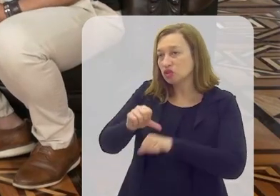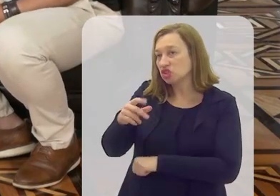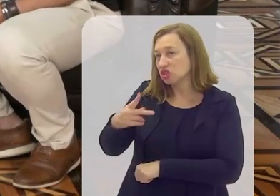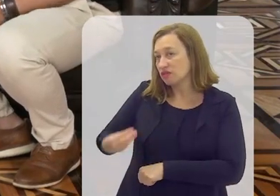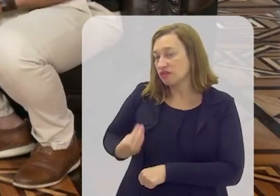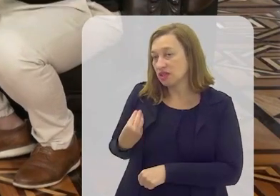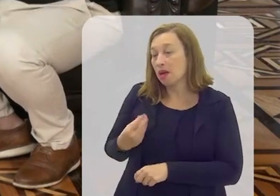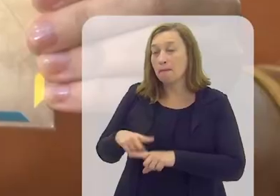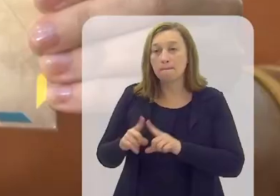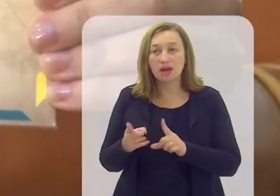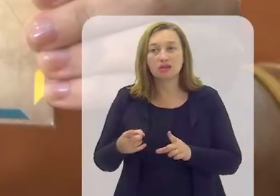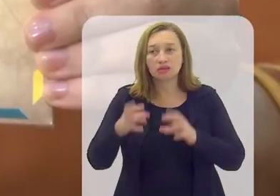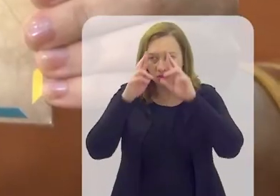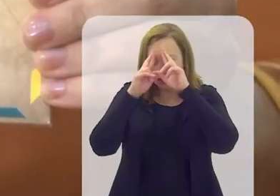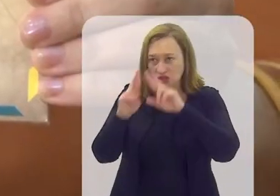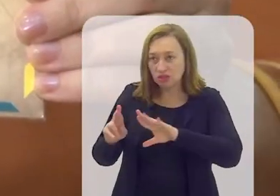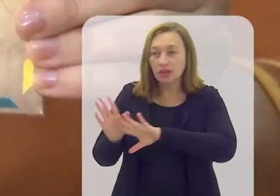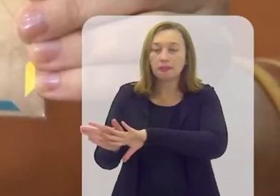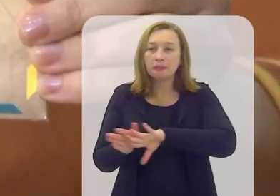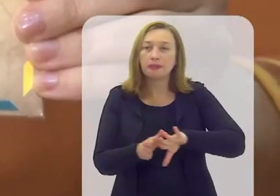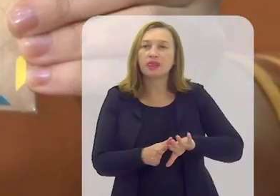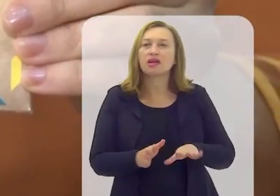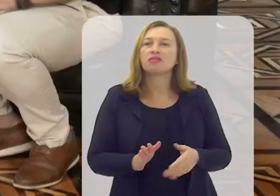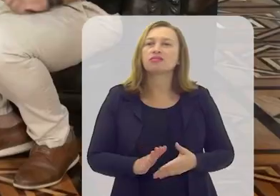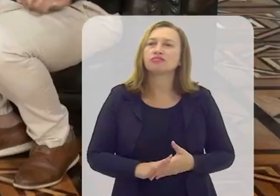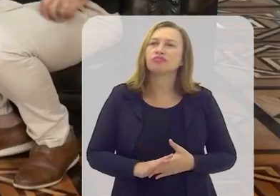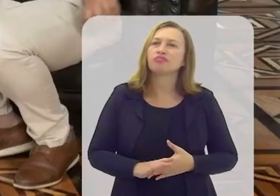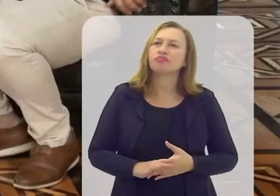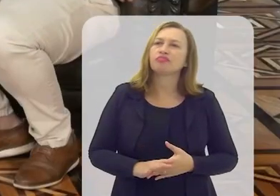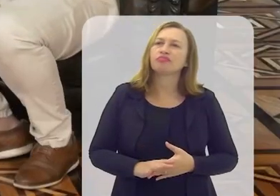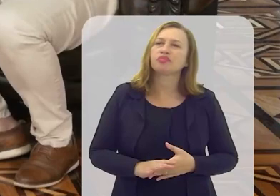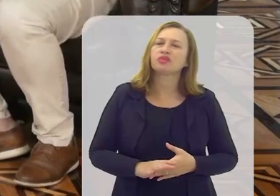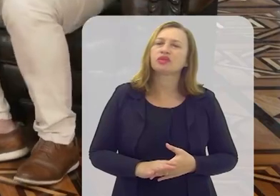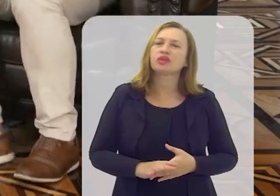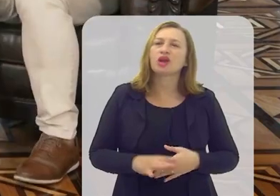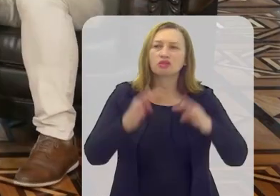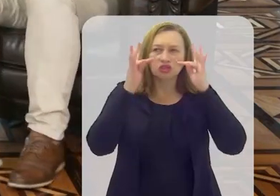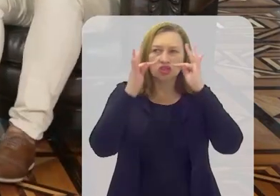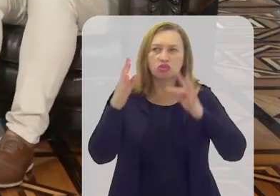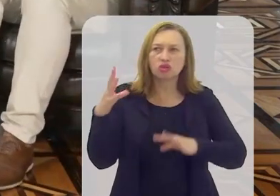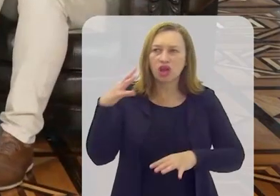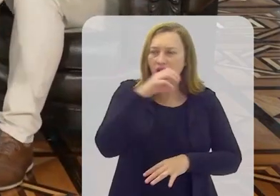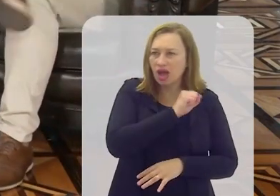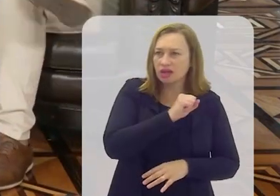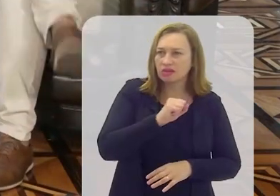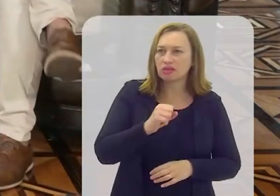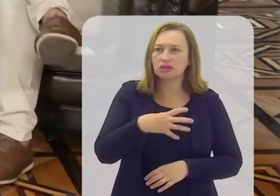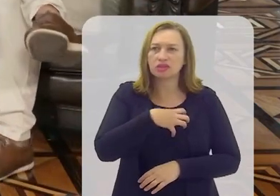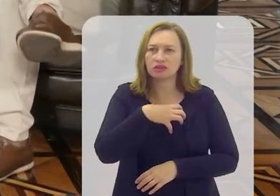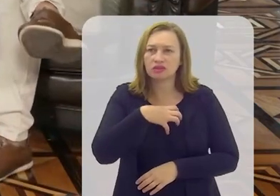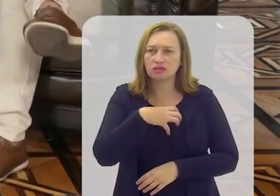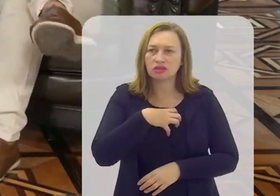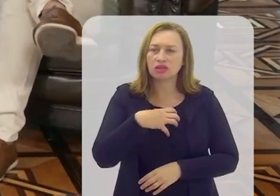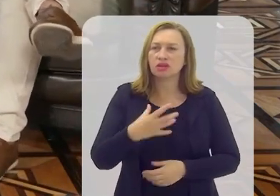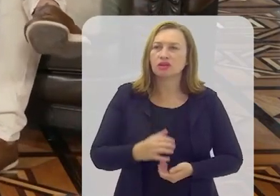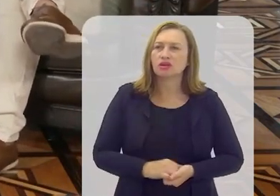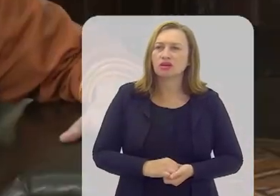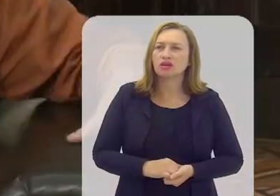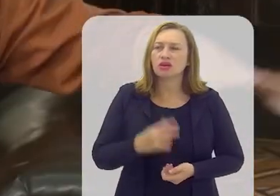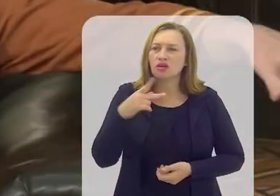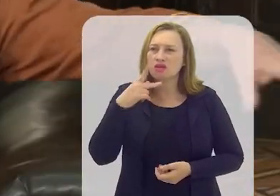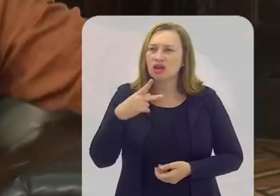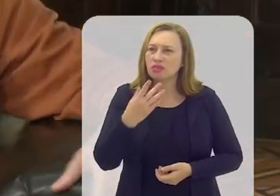vida, mas ele, nós temos que respeitar. Aí Alana, só para contar o testemunho rapidinho, eu estava em Salvador, na Bahia, eu ia ficar só um